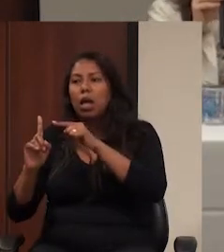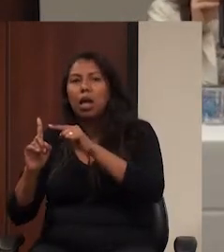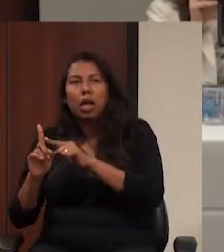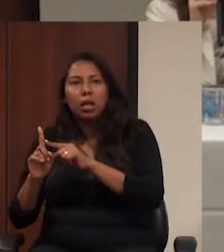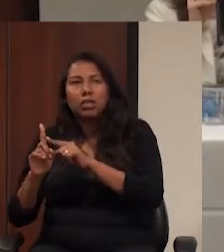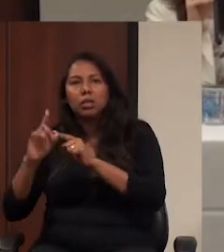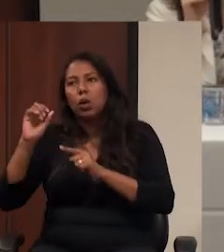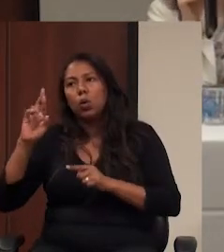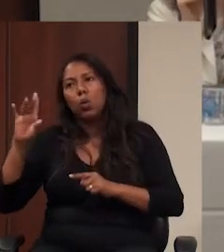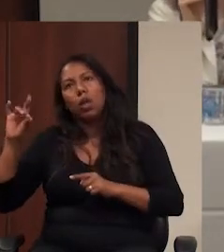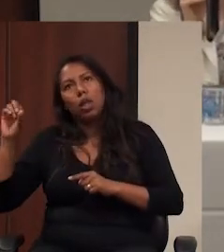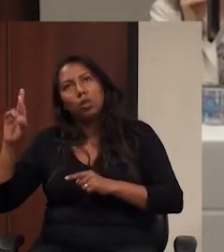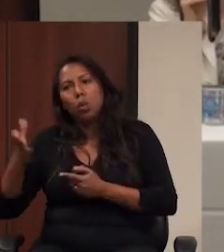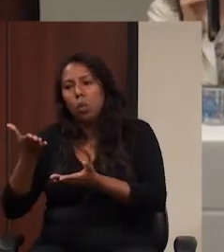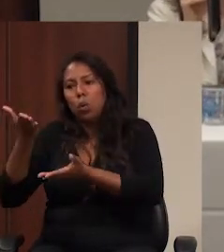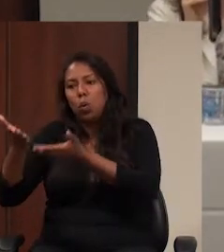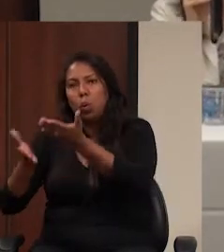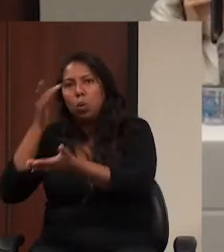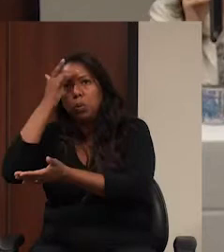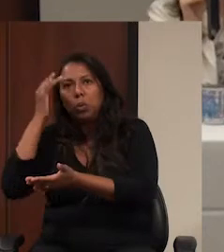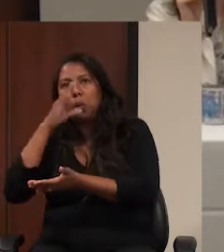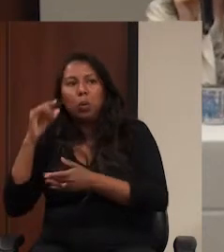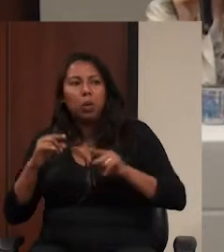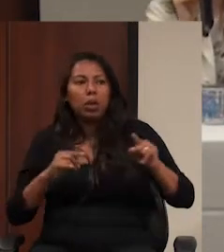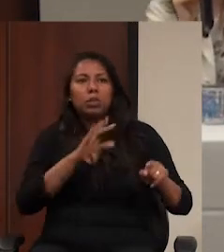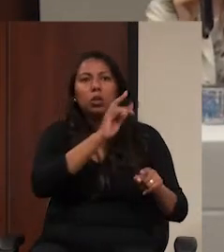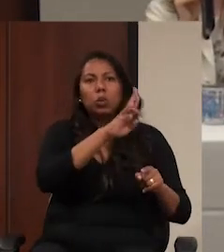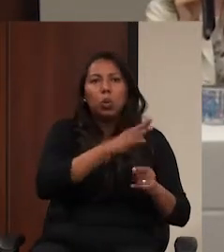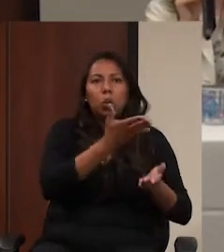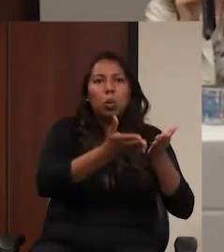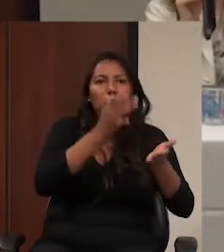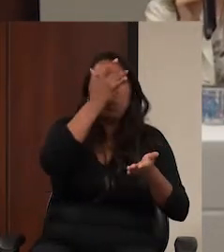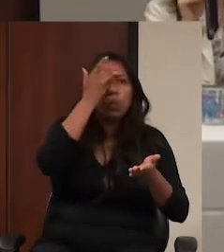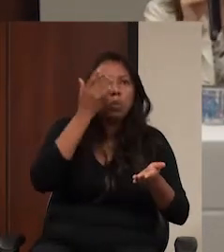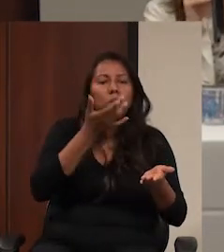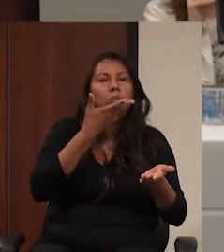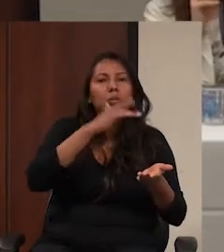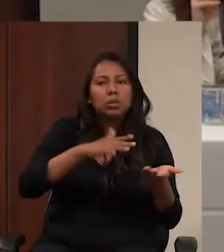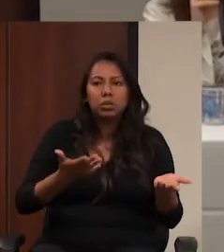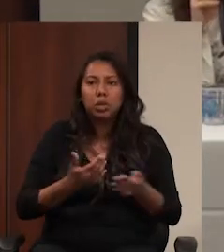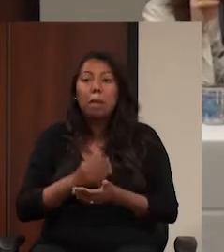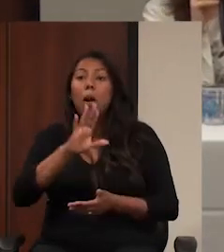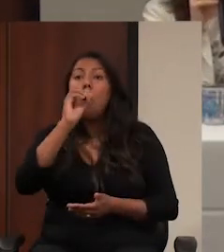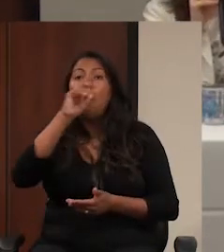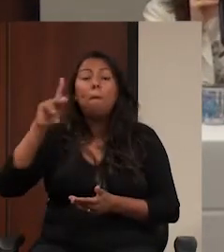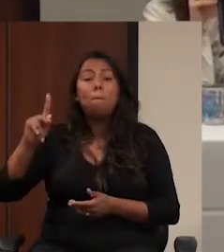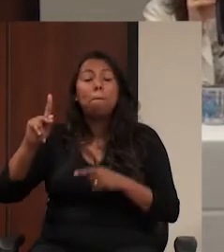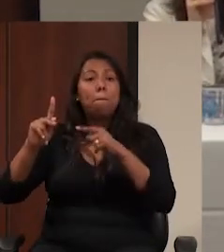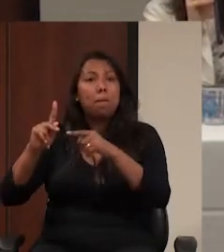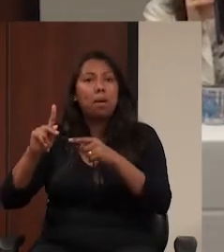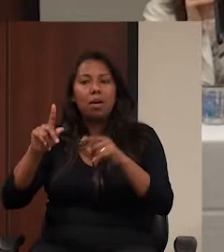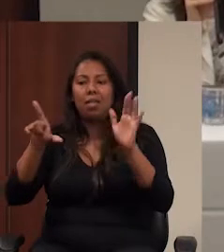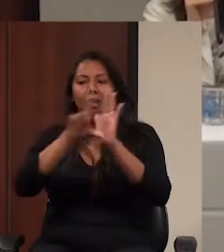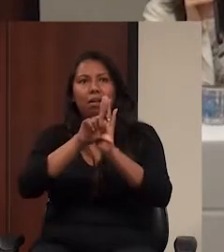prevê, né? A figura dessas duas, do tutor e do curador. Os ombudsmans pessoais não têm previsão em